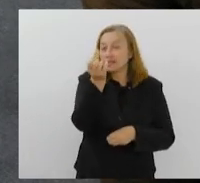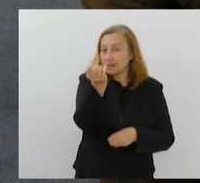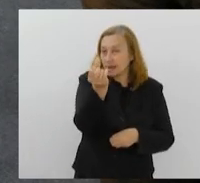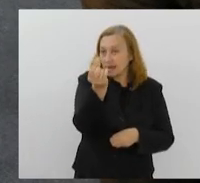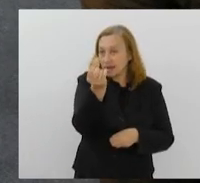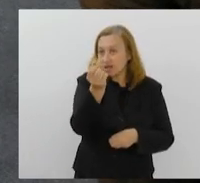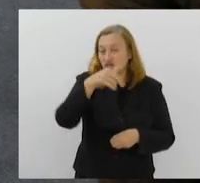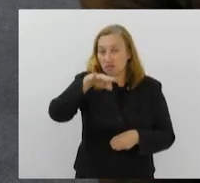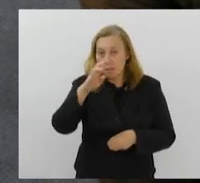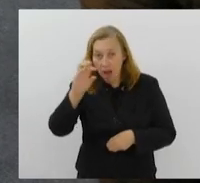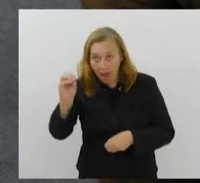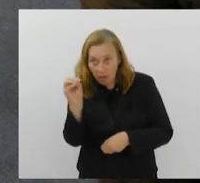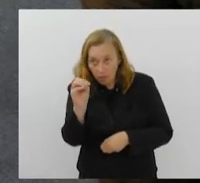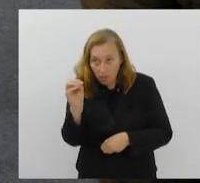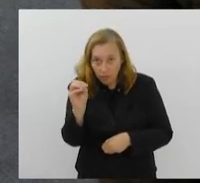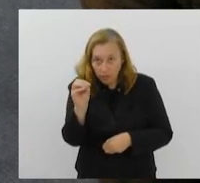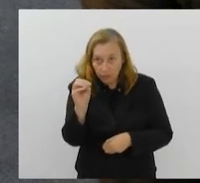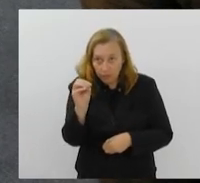de maio,